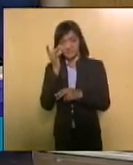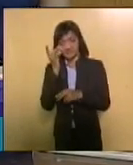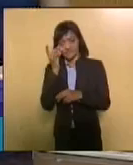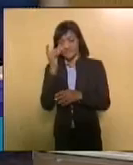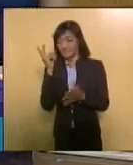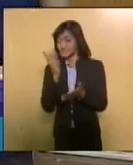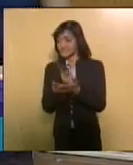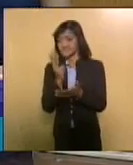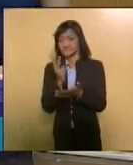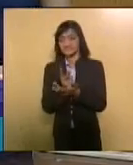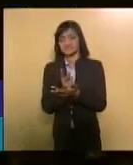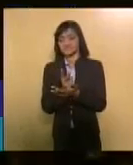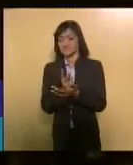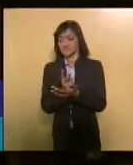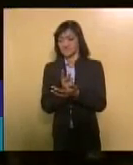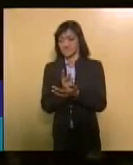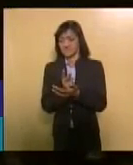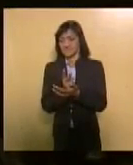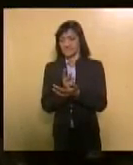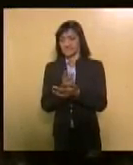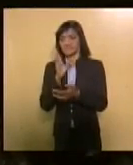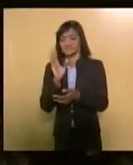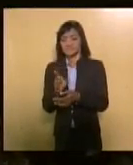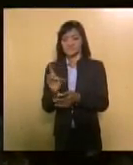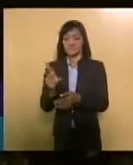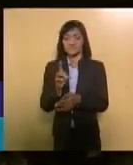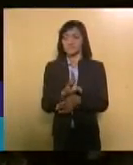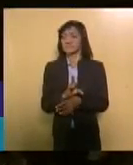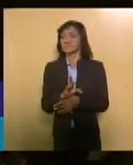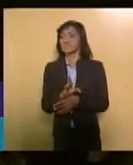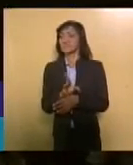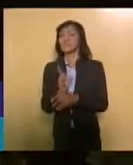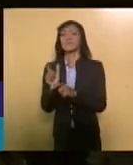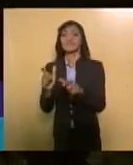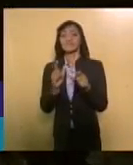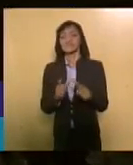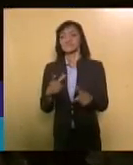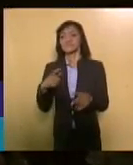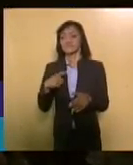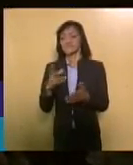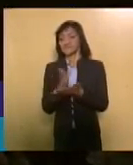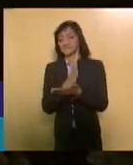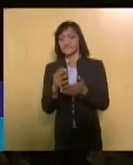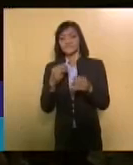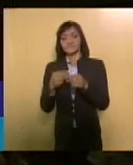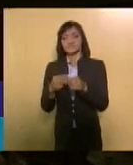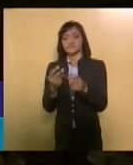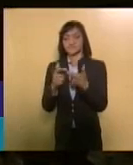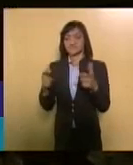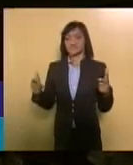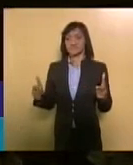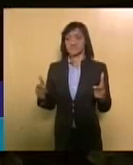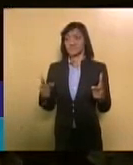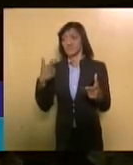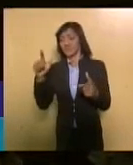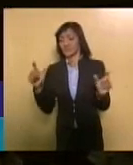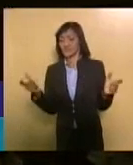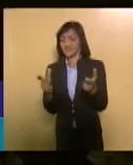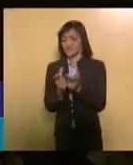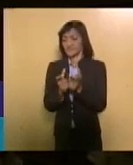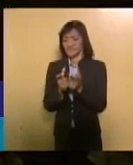Machado para mesmo dentro de cada Unidade Federativa você tem municípios que aumentaram muito outros que eventualmente diminuíram a